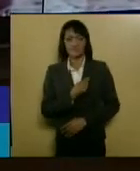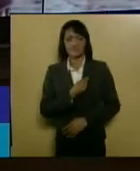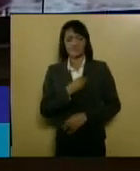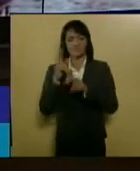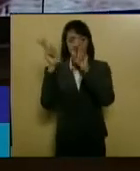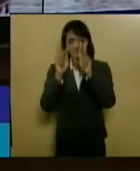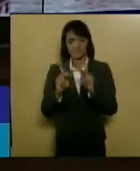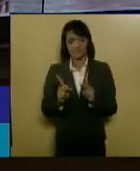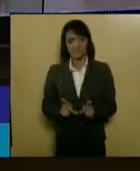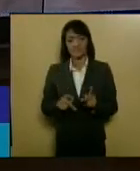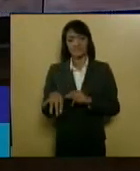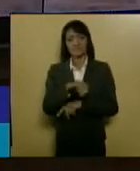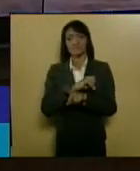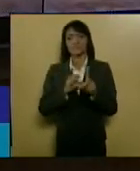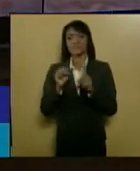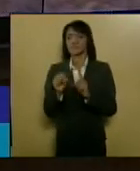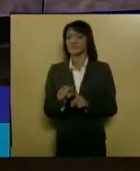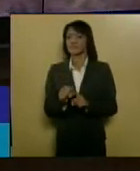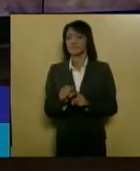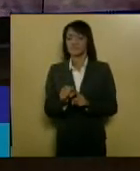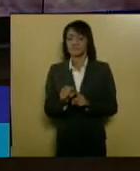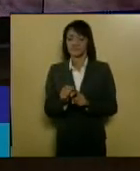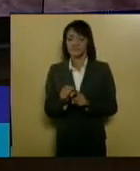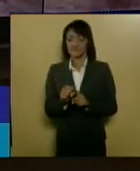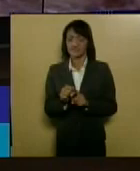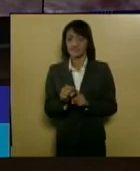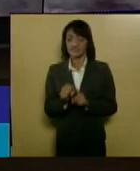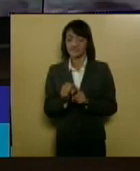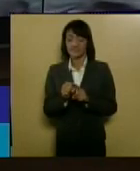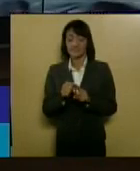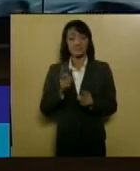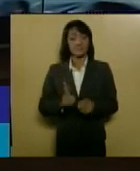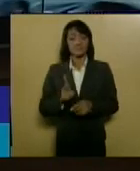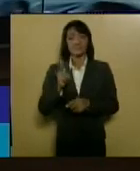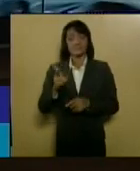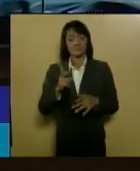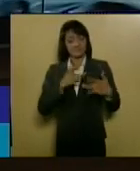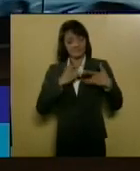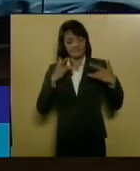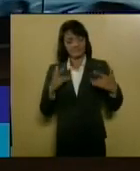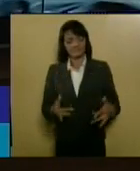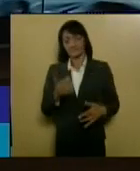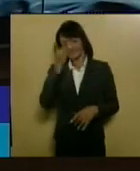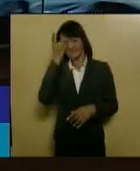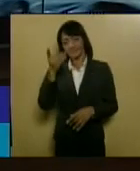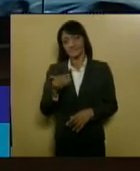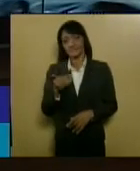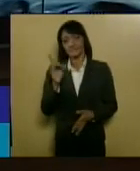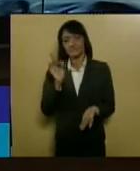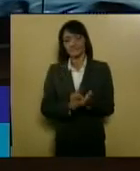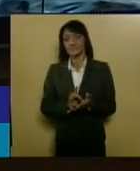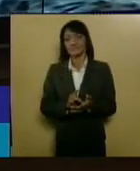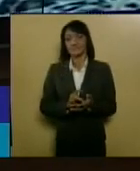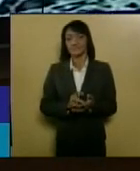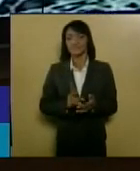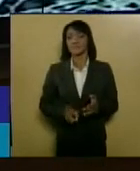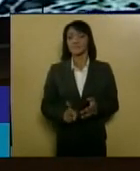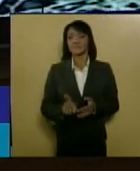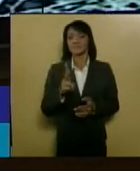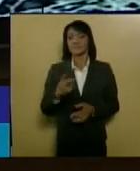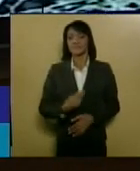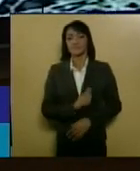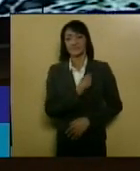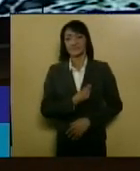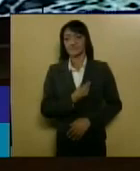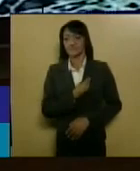paz social e integração nacional. Vocação e solidariedade emanada de quantas vezes esteve